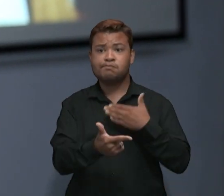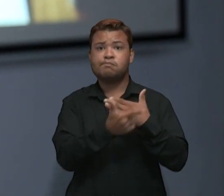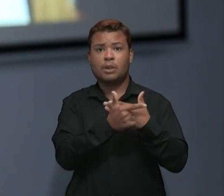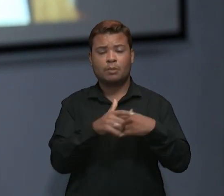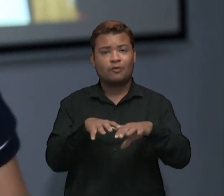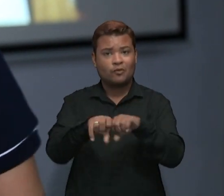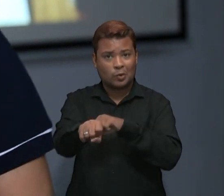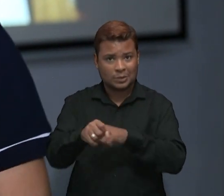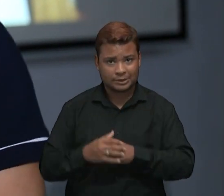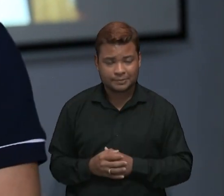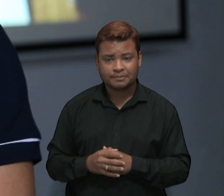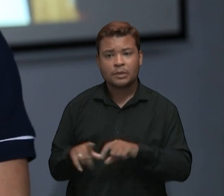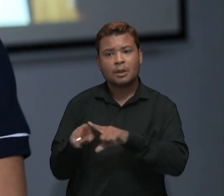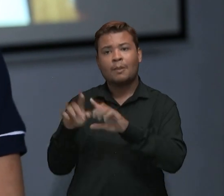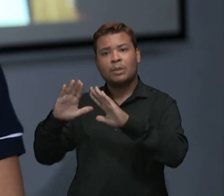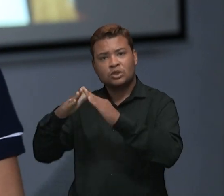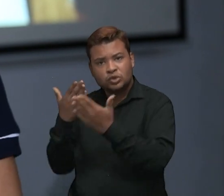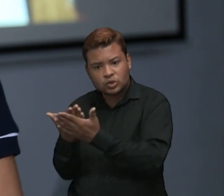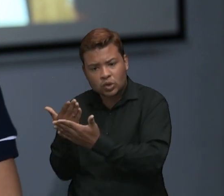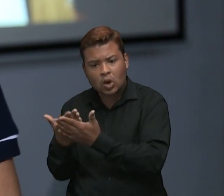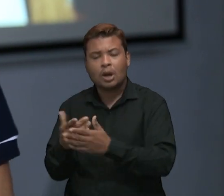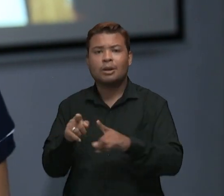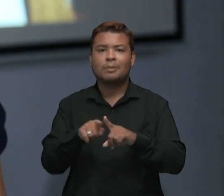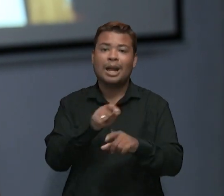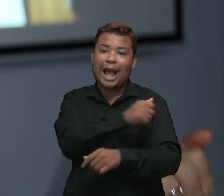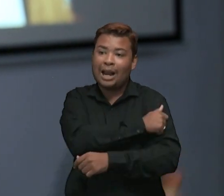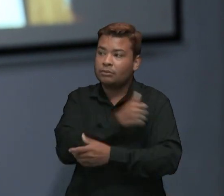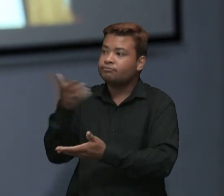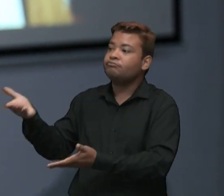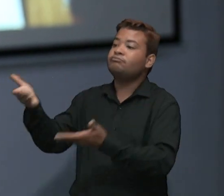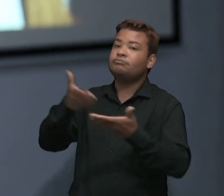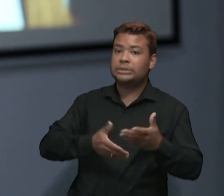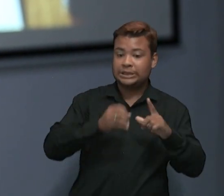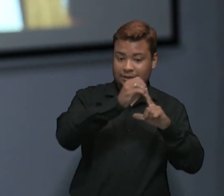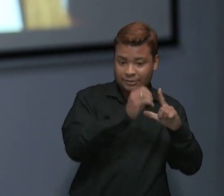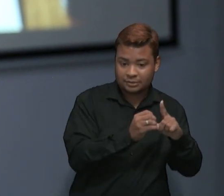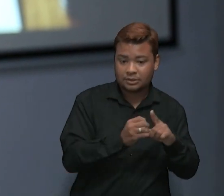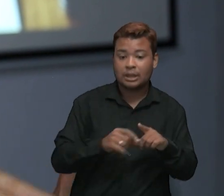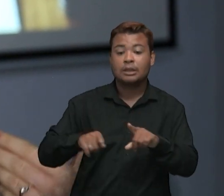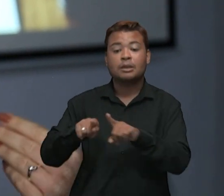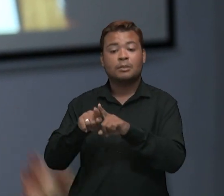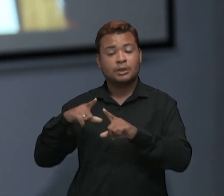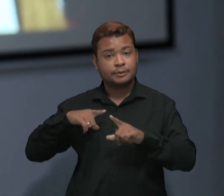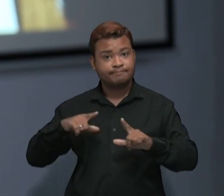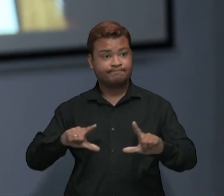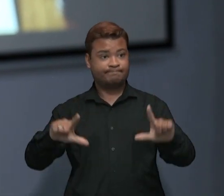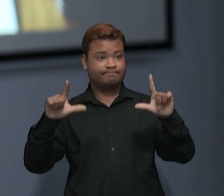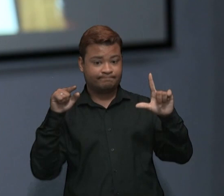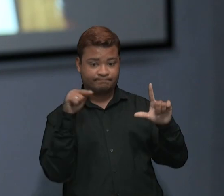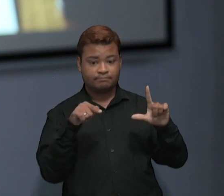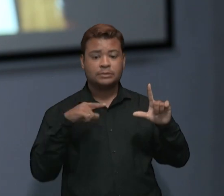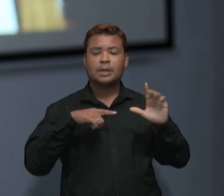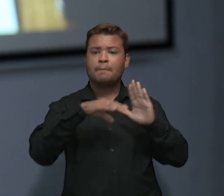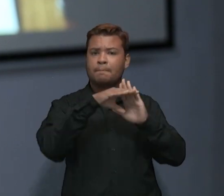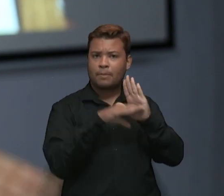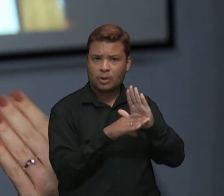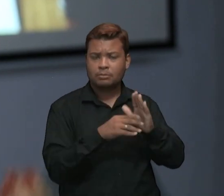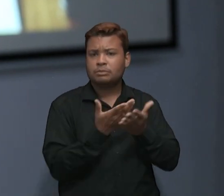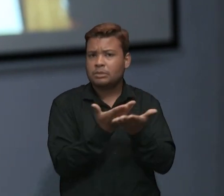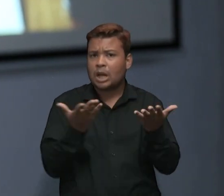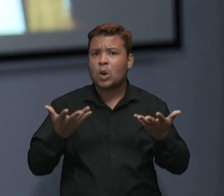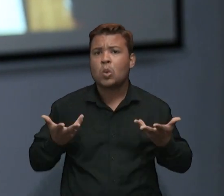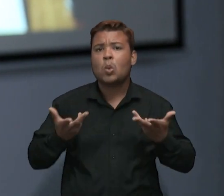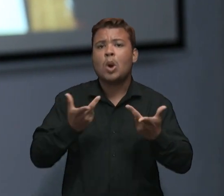visitar as escolas e para além de receber esses estudantes na TV UFG, a gente tem a nossa telinha e a gente passa programação de muita qualidade,